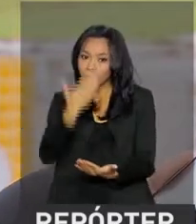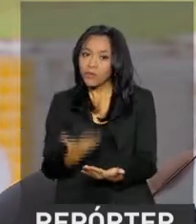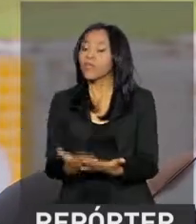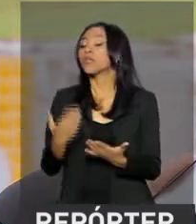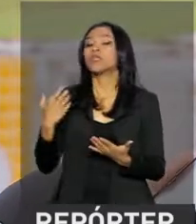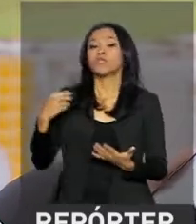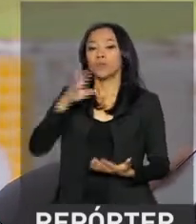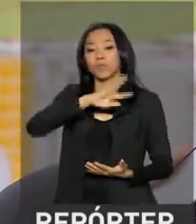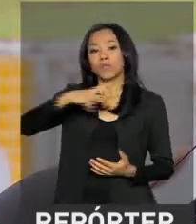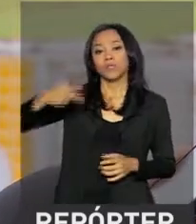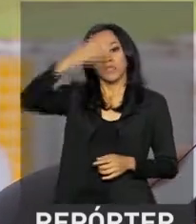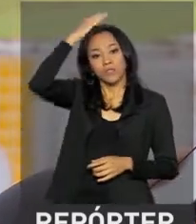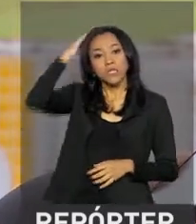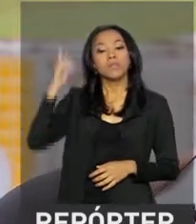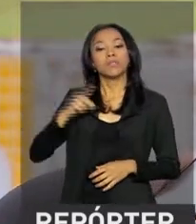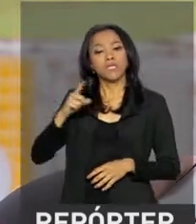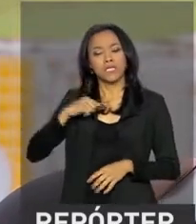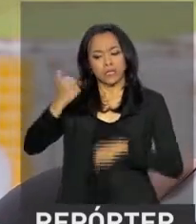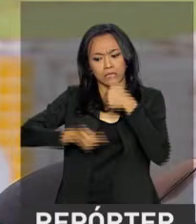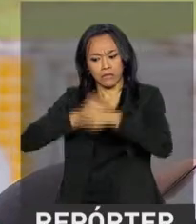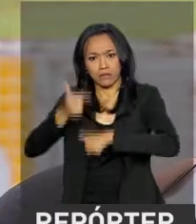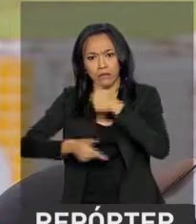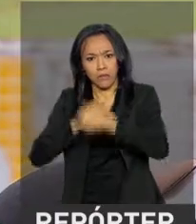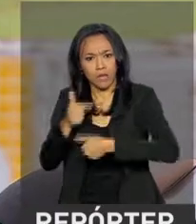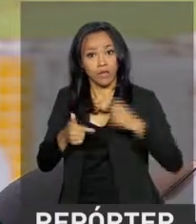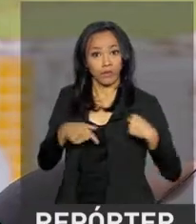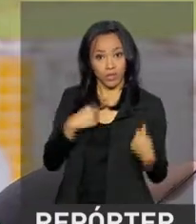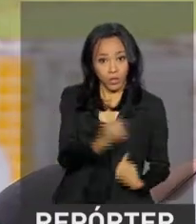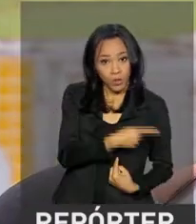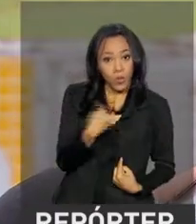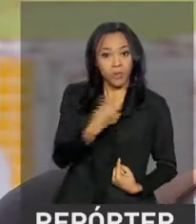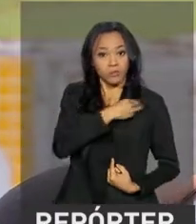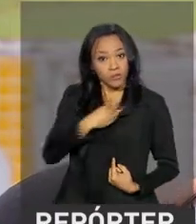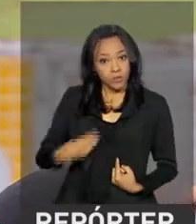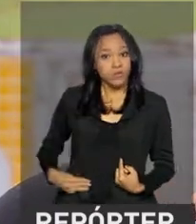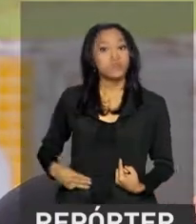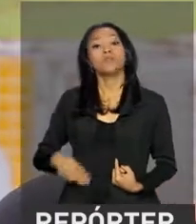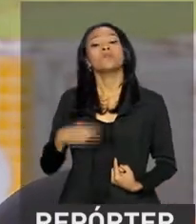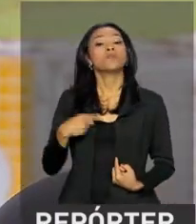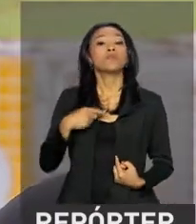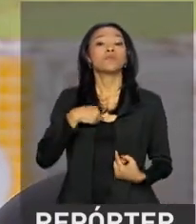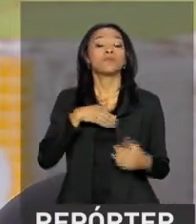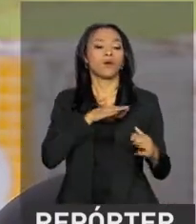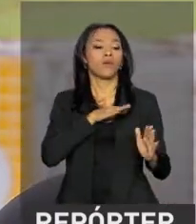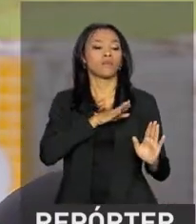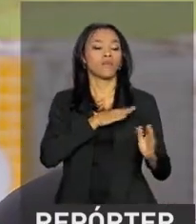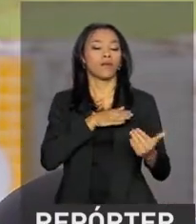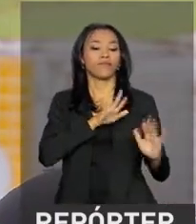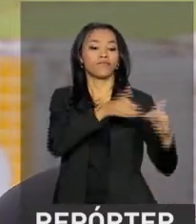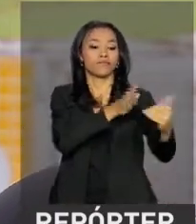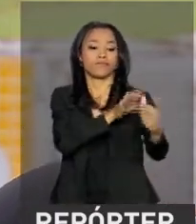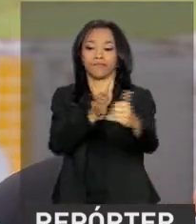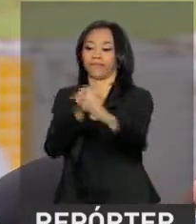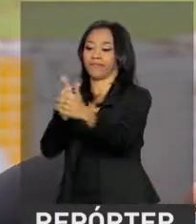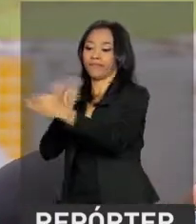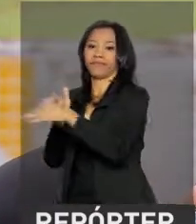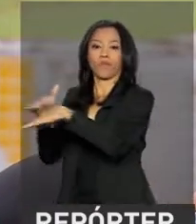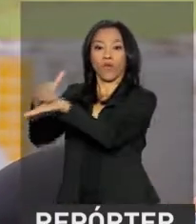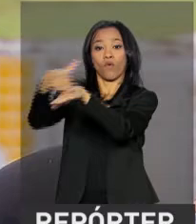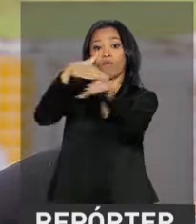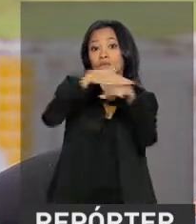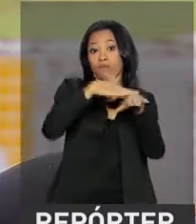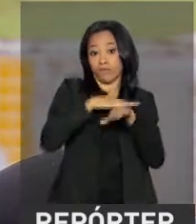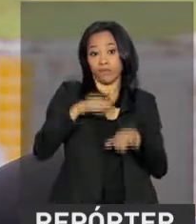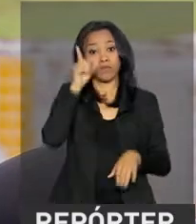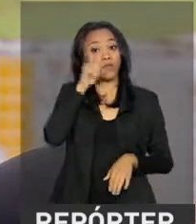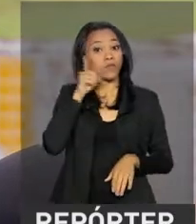pessoalmente neste assunto e nós ministros temos também a incumbência de conversar com os parlamentares enfim é buscar apoio